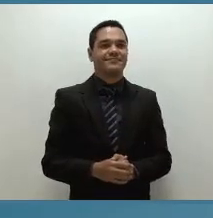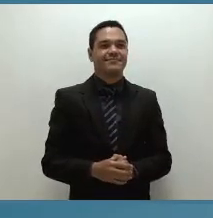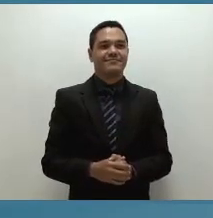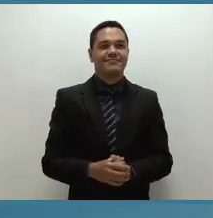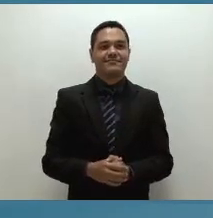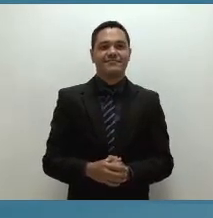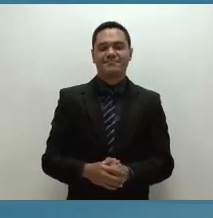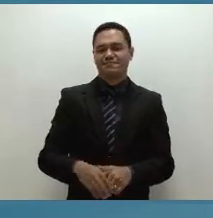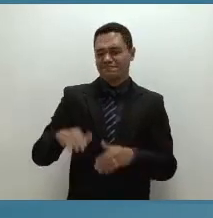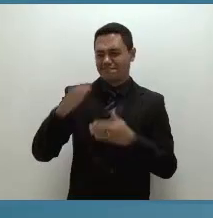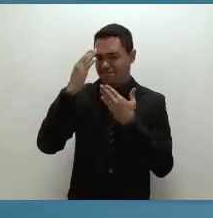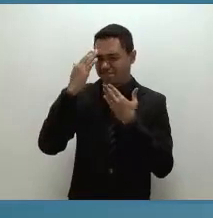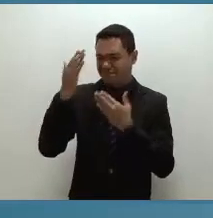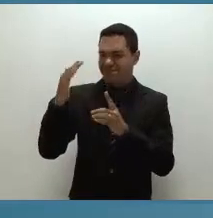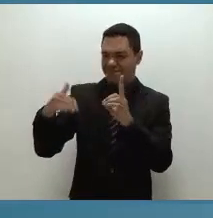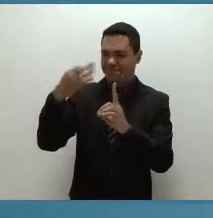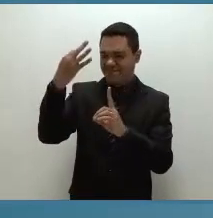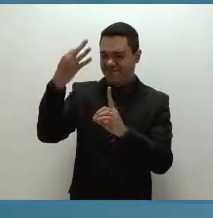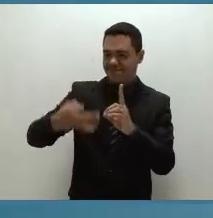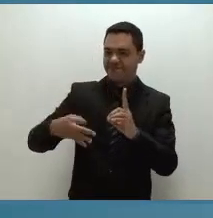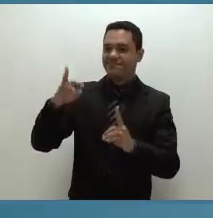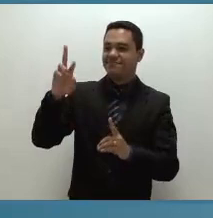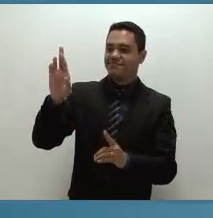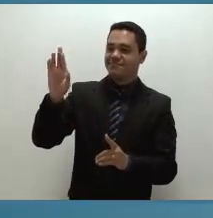Muitíssimo obrigada, desembargador Ronaldo.